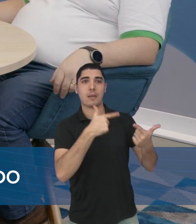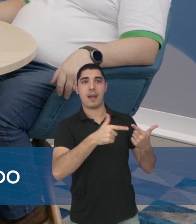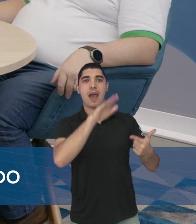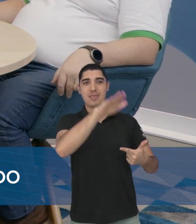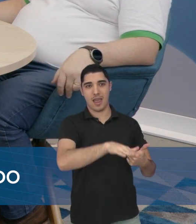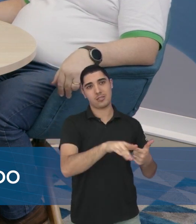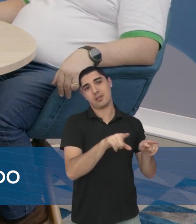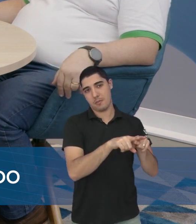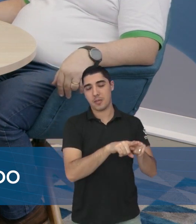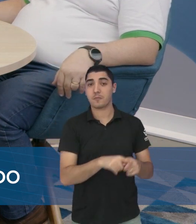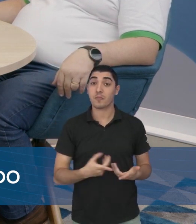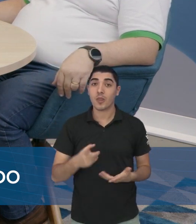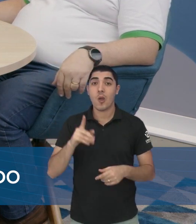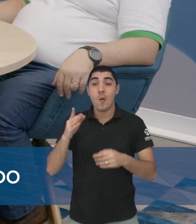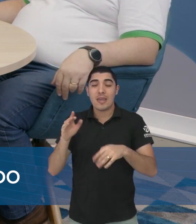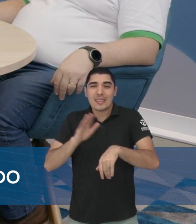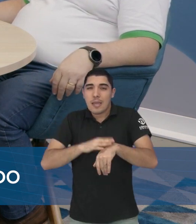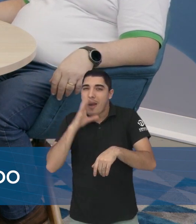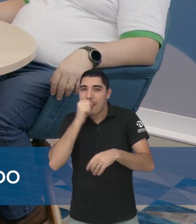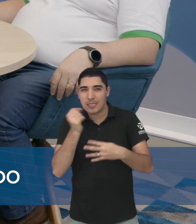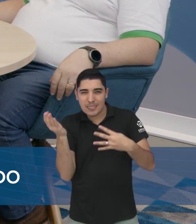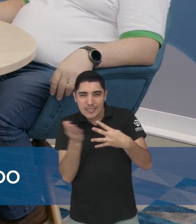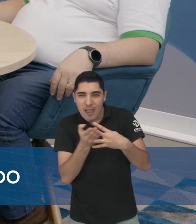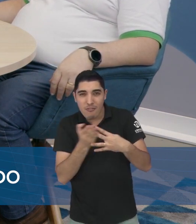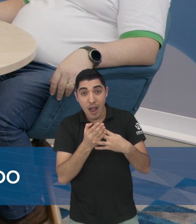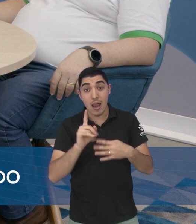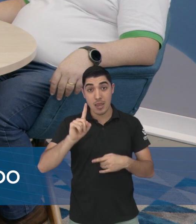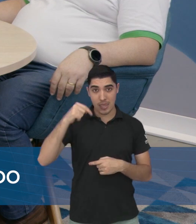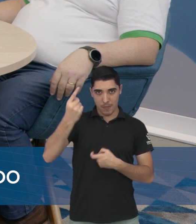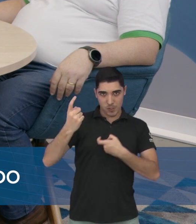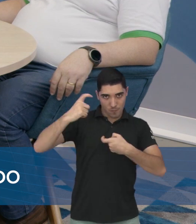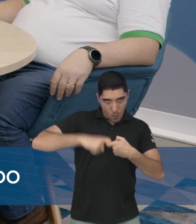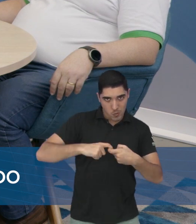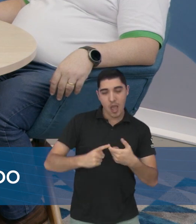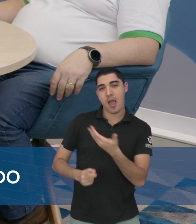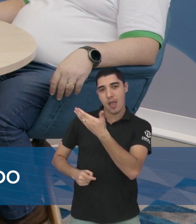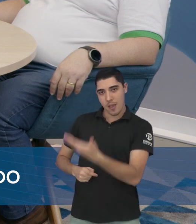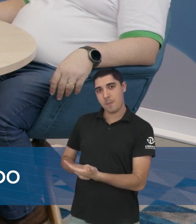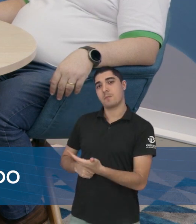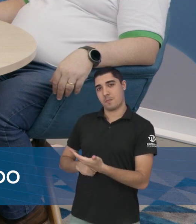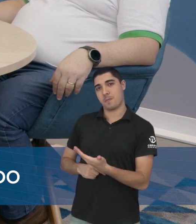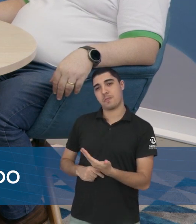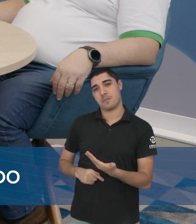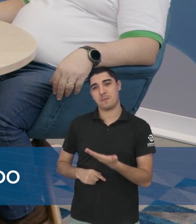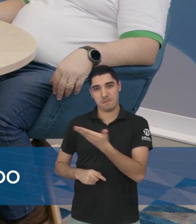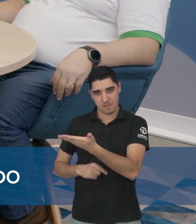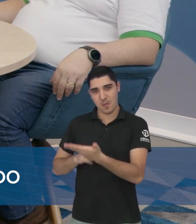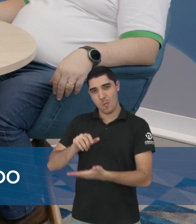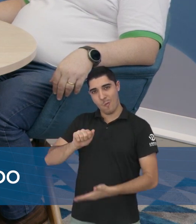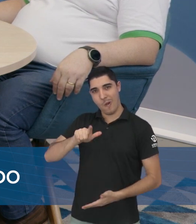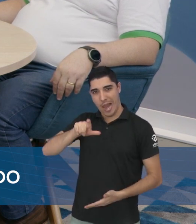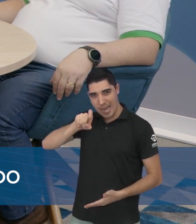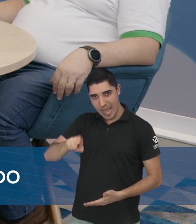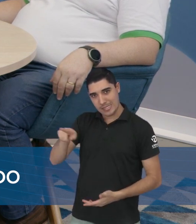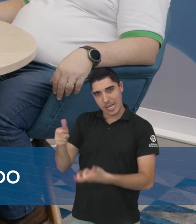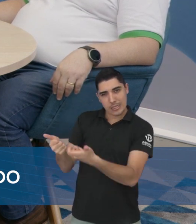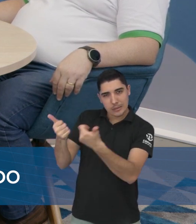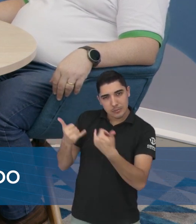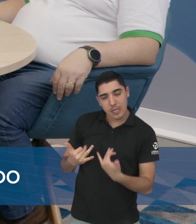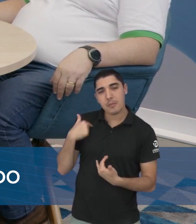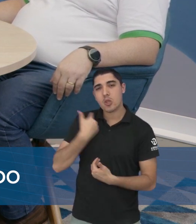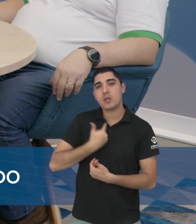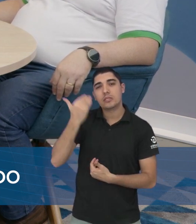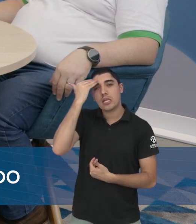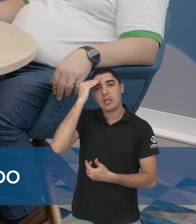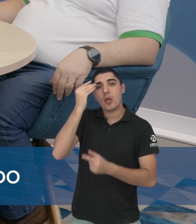assim. Sim. Bom, a gente está com o nosso tempo apertado, vou chamar o primeiro intervalo, aí na volta, então, a gente volta para o Alex para